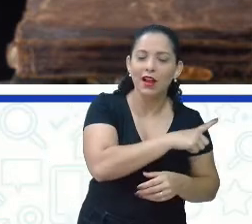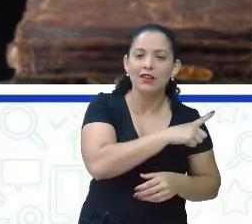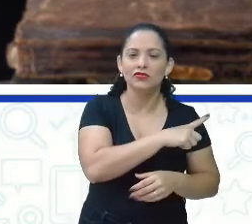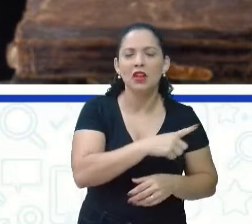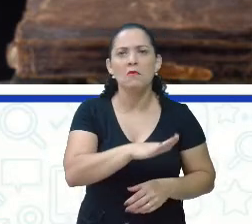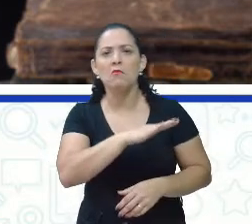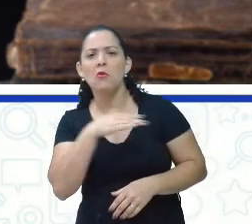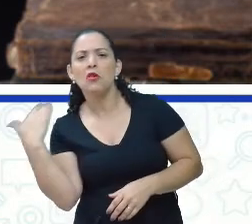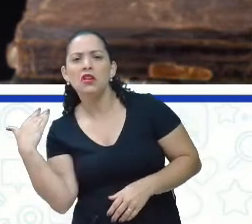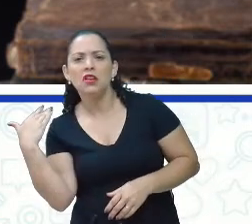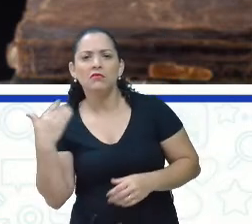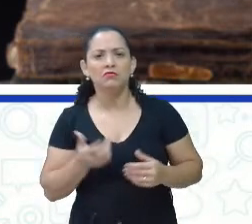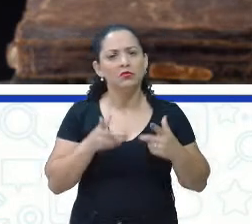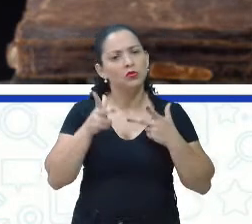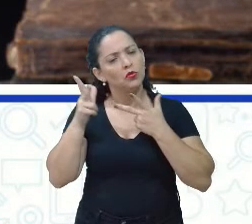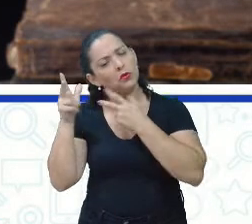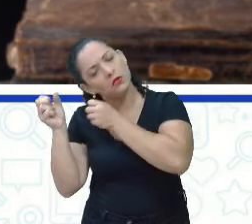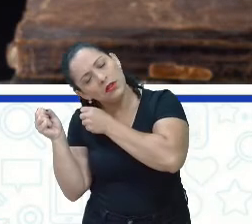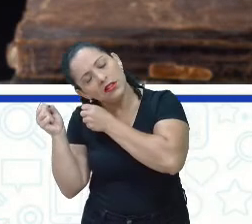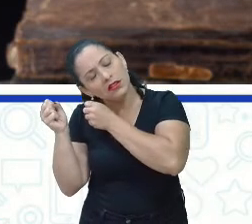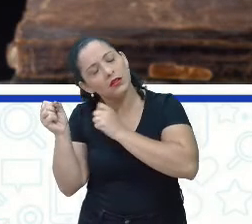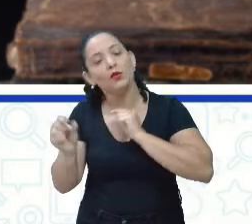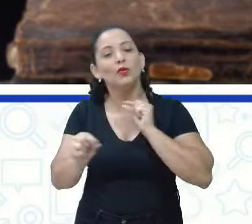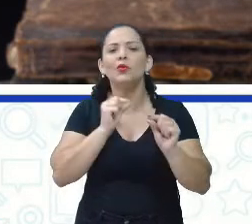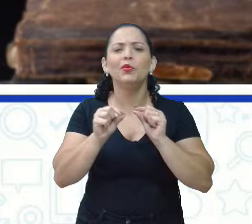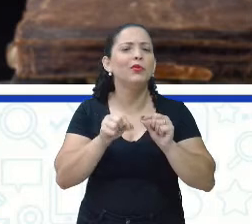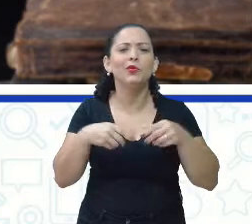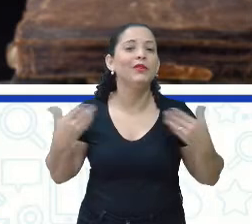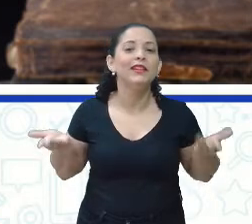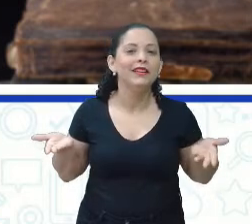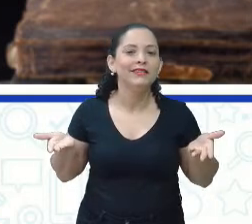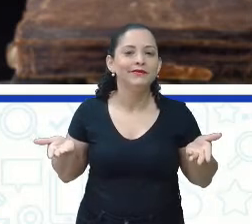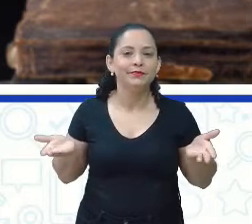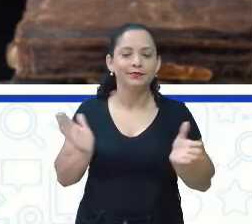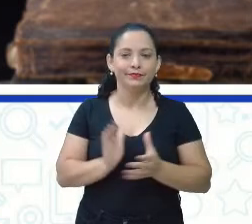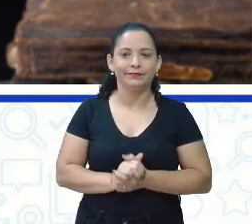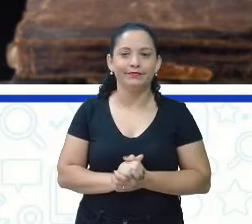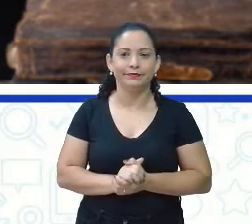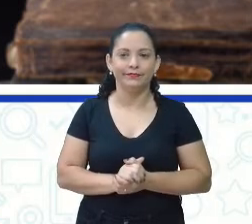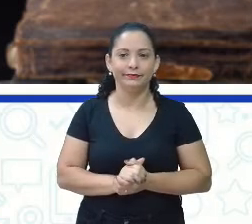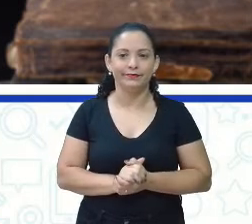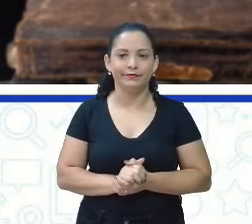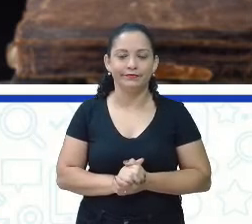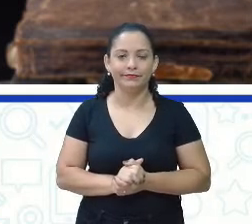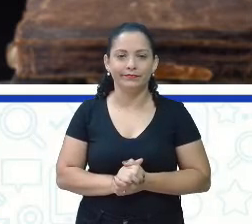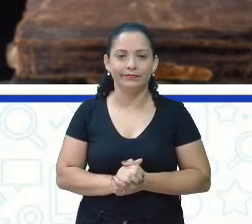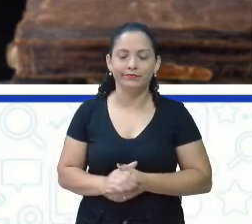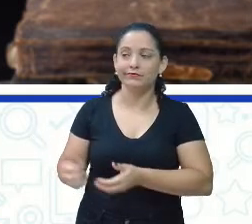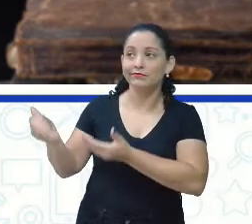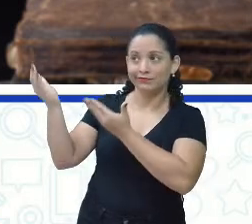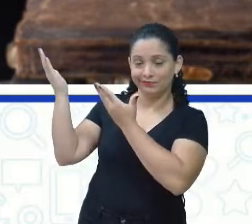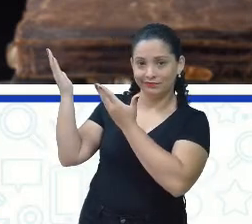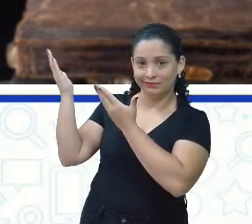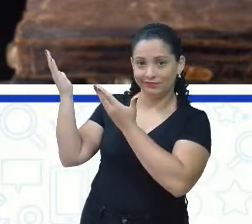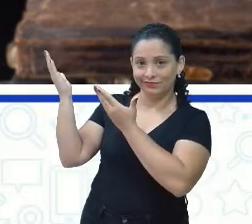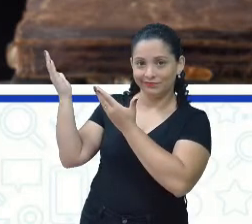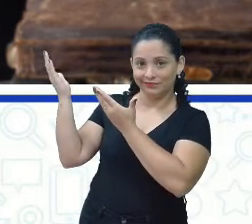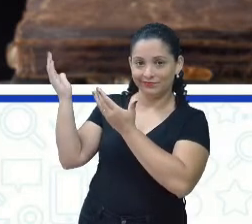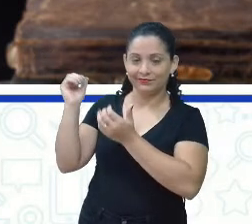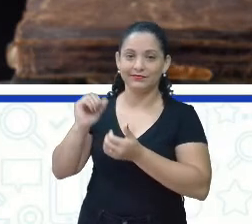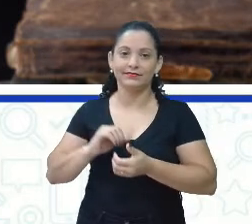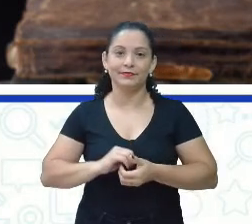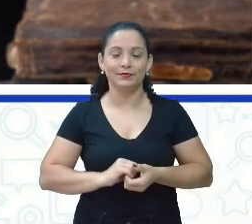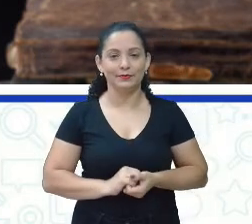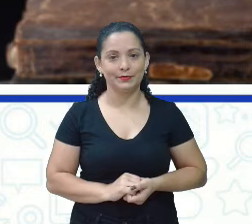morrer, dormir, mais nada. Perdão. To imagine that a sleep puts an end to the